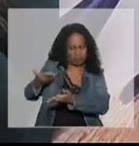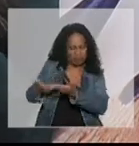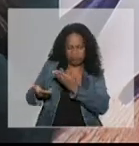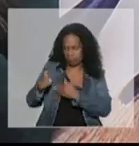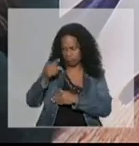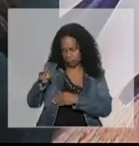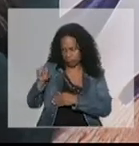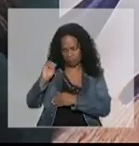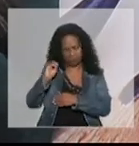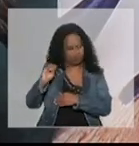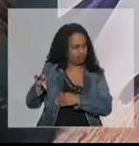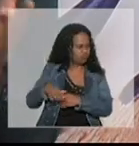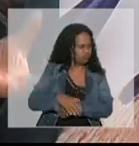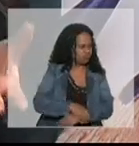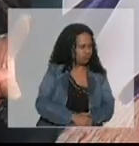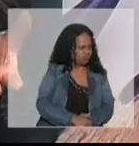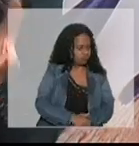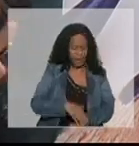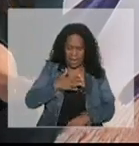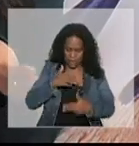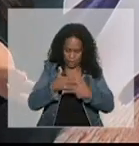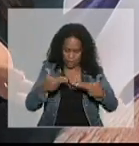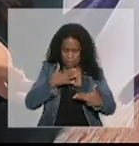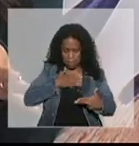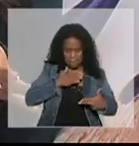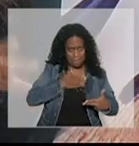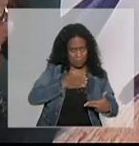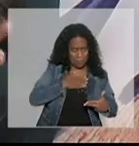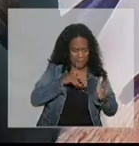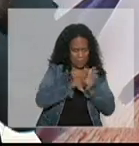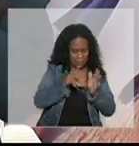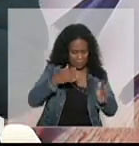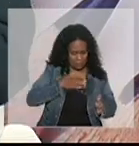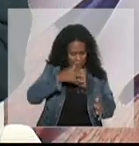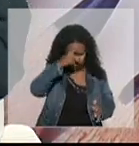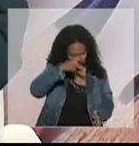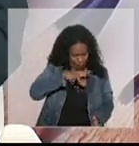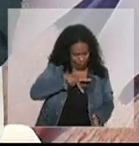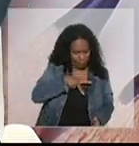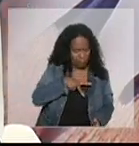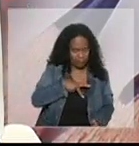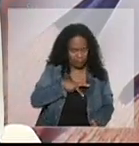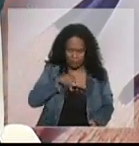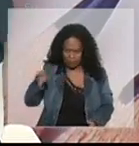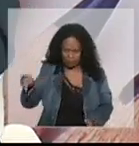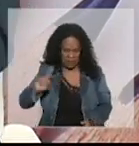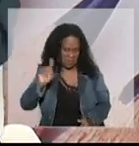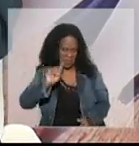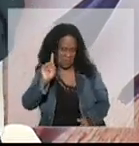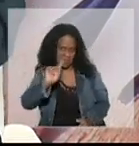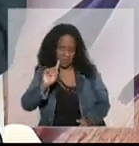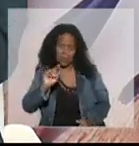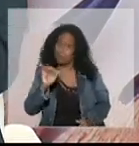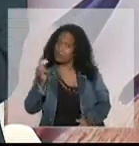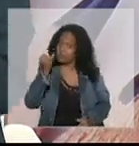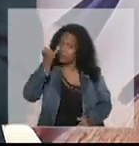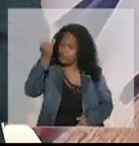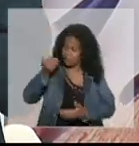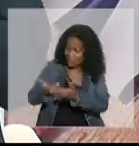Essa importância do compartilhar, né? Porque as coisas são só as coisas, né? O legal é essa interação entre as pessoas,